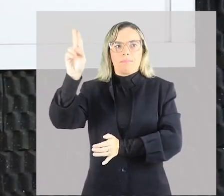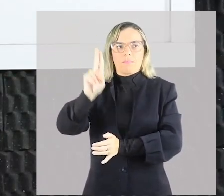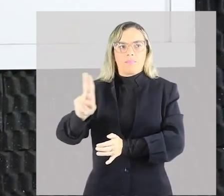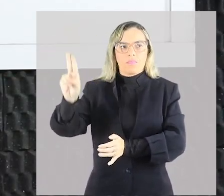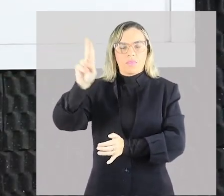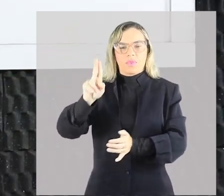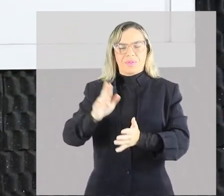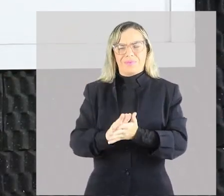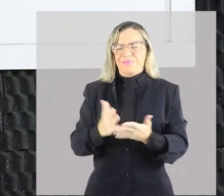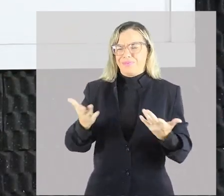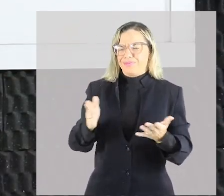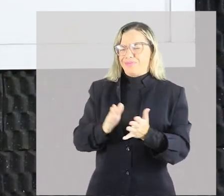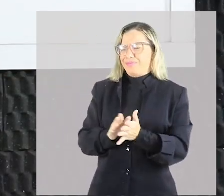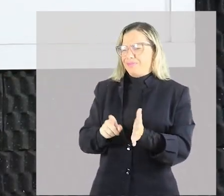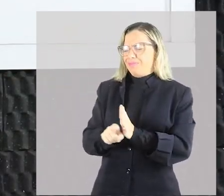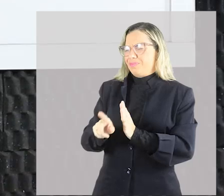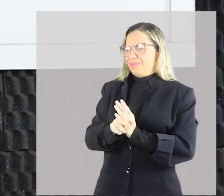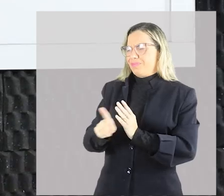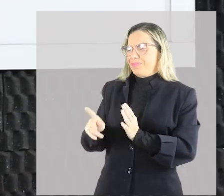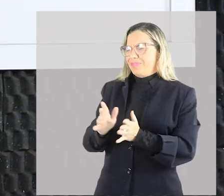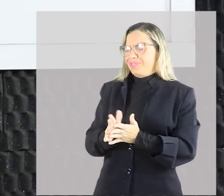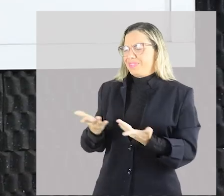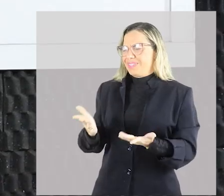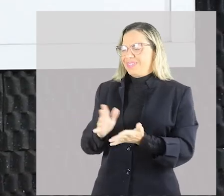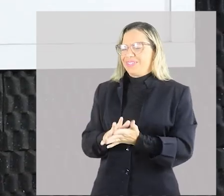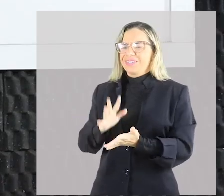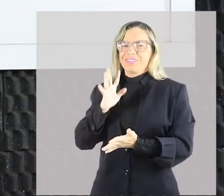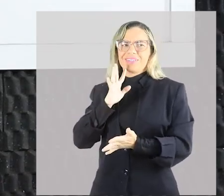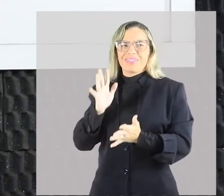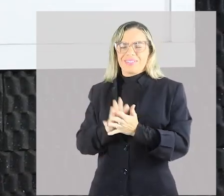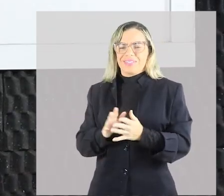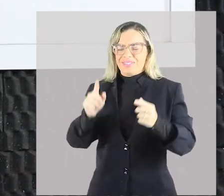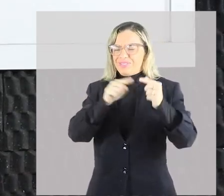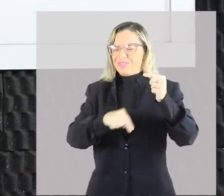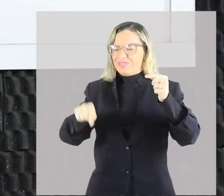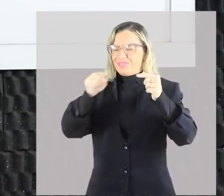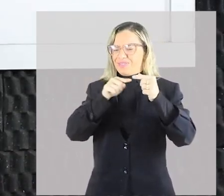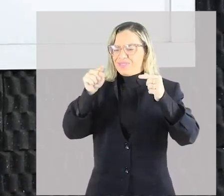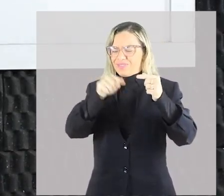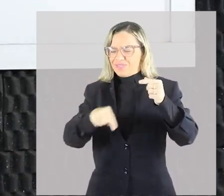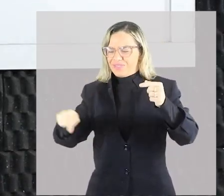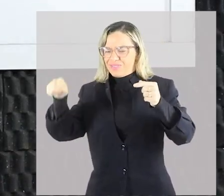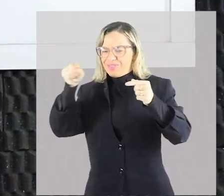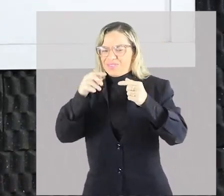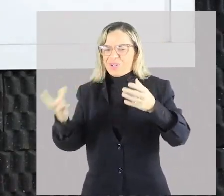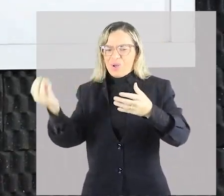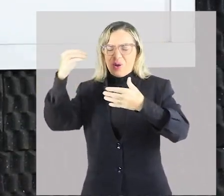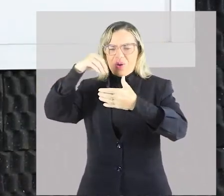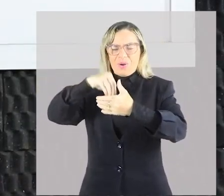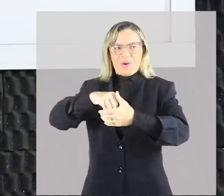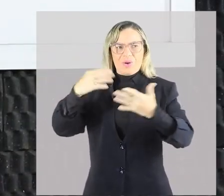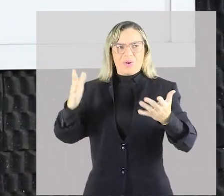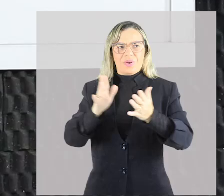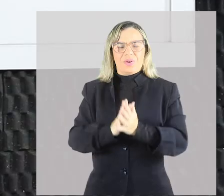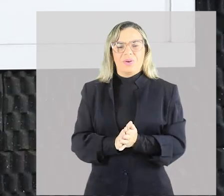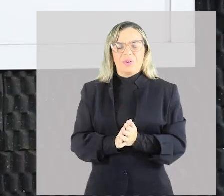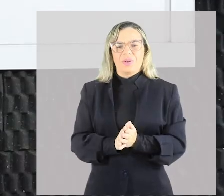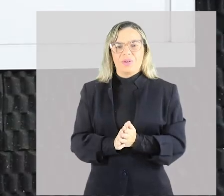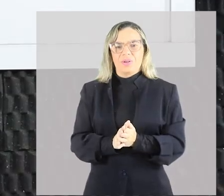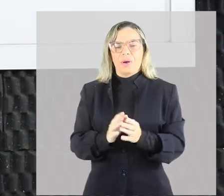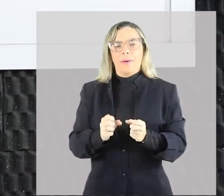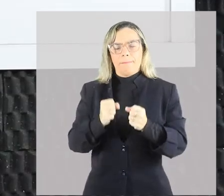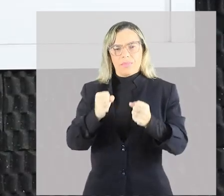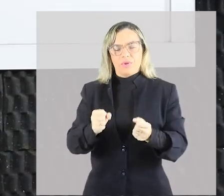professor, engraçado, o senhor colocou esses dois conjuntos entrelaçados, né? Tem uma parte que pertence aos dois, ao espaço dos dois,